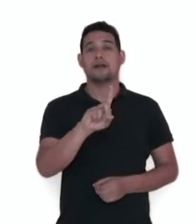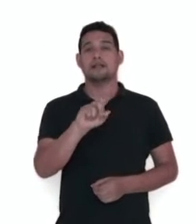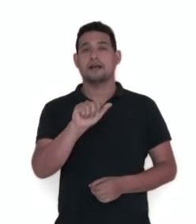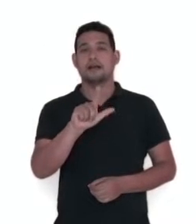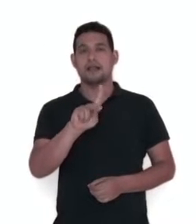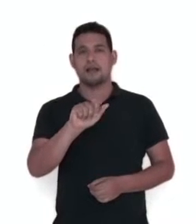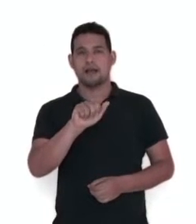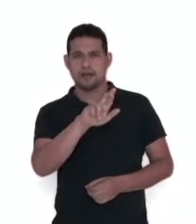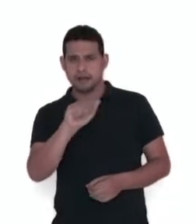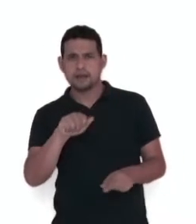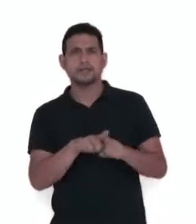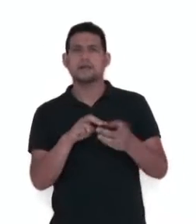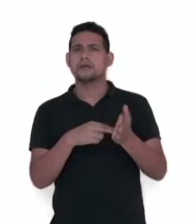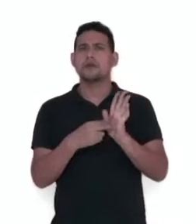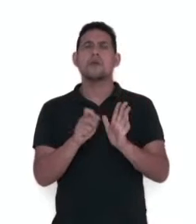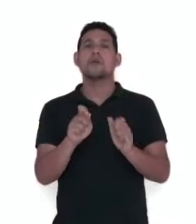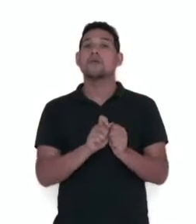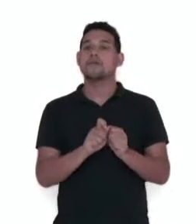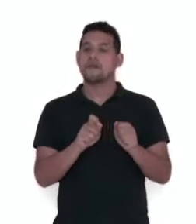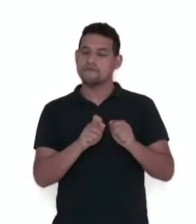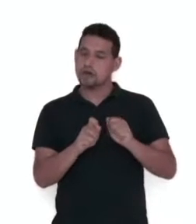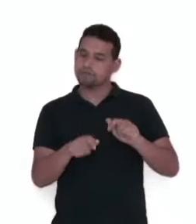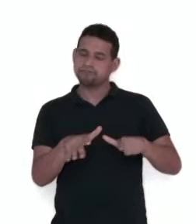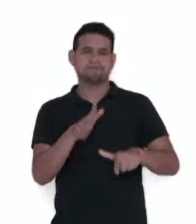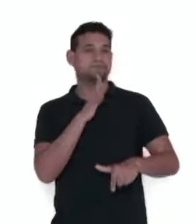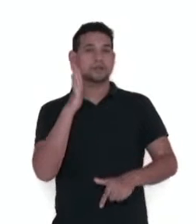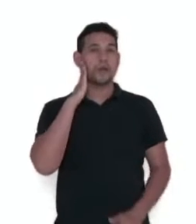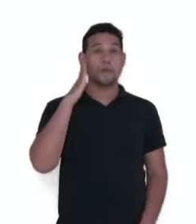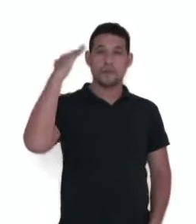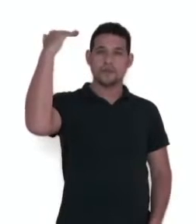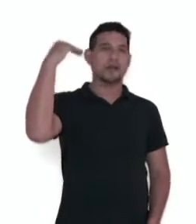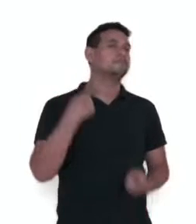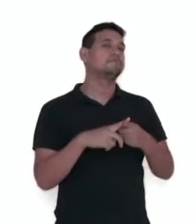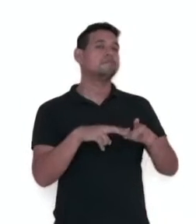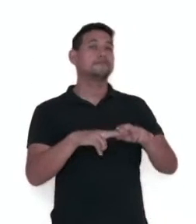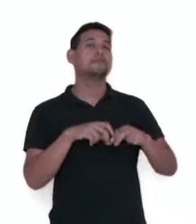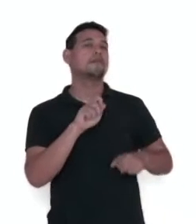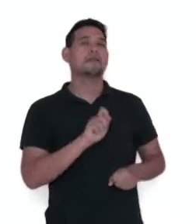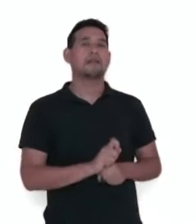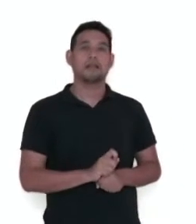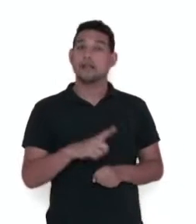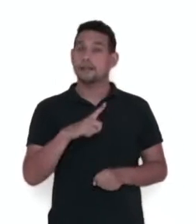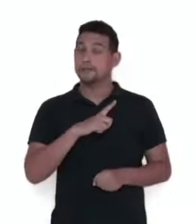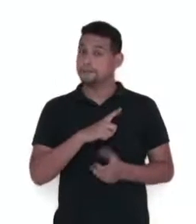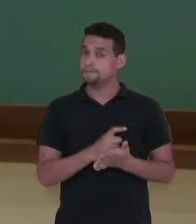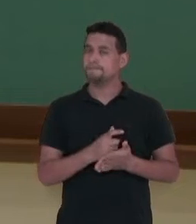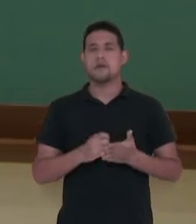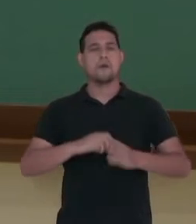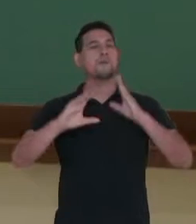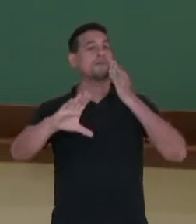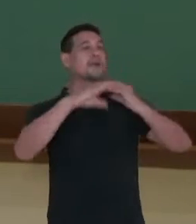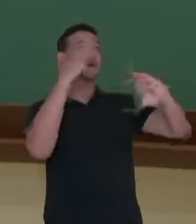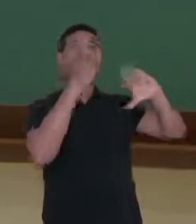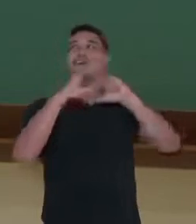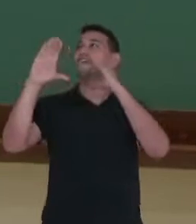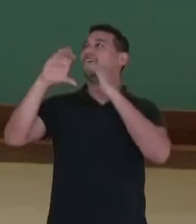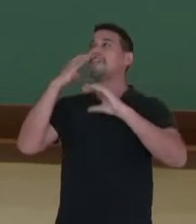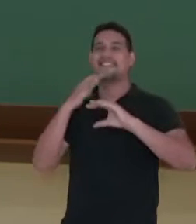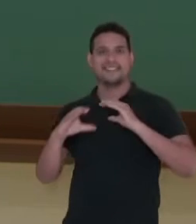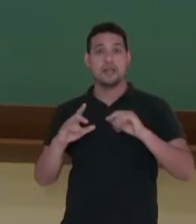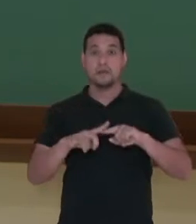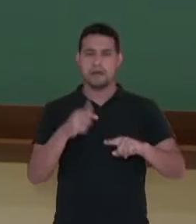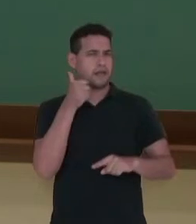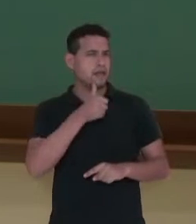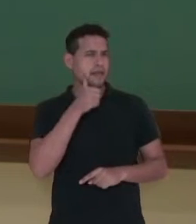creció e incluso logró hacerse conocida gracias a sus dotes vocales. Então,